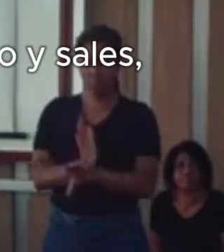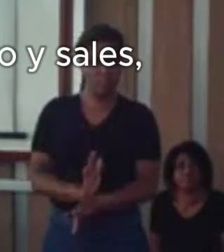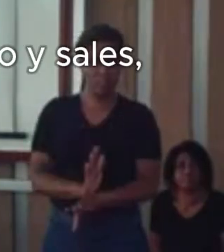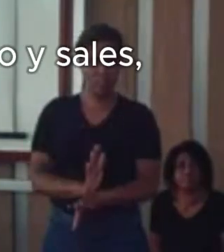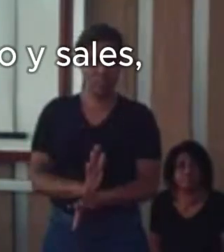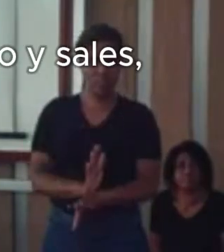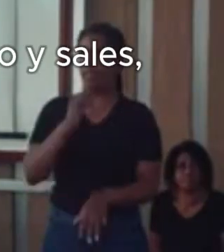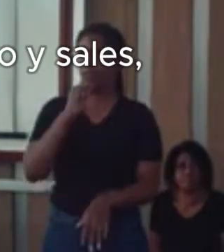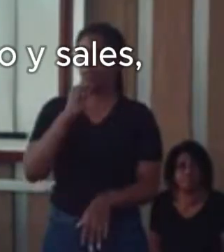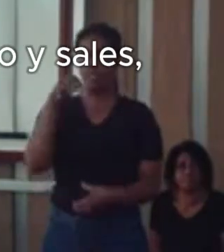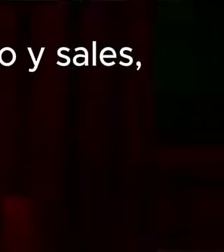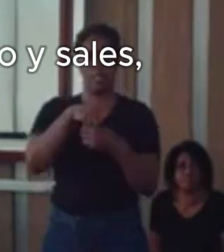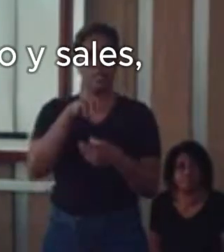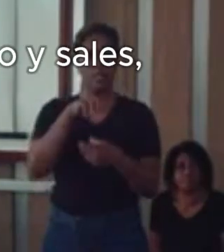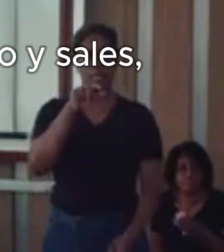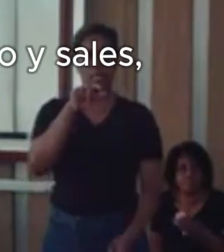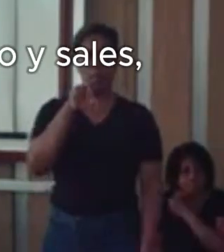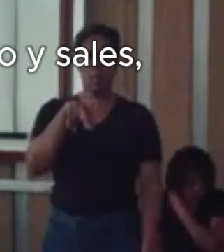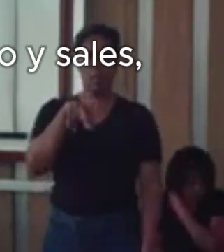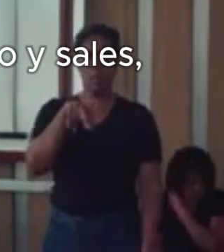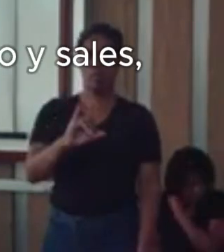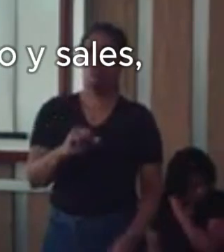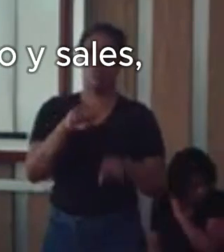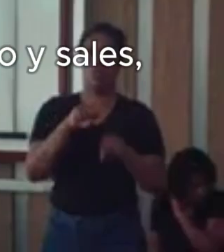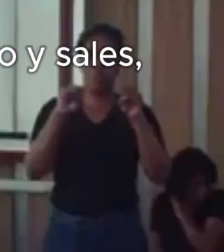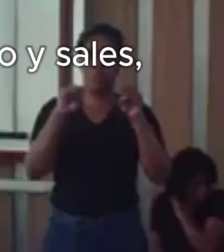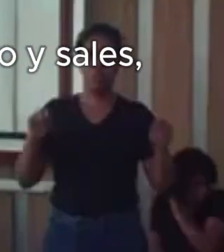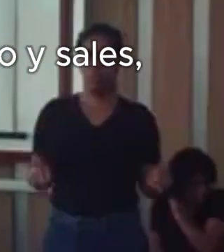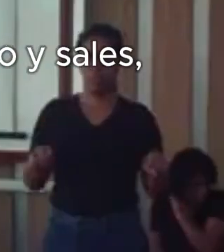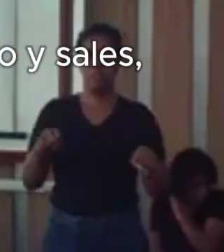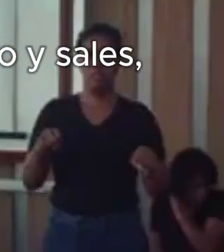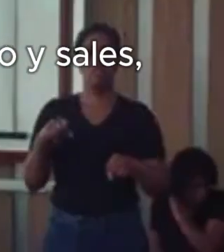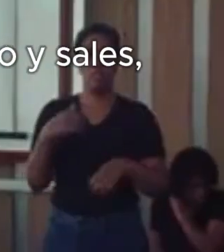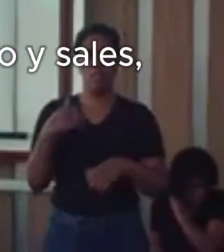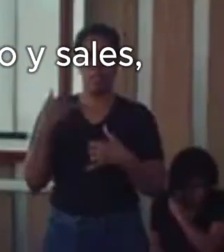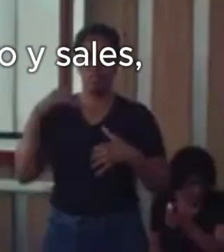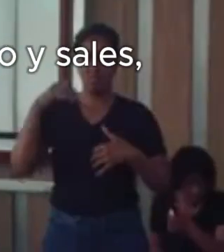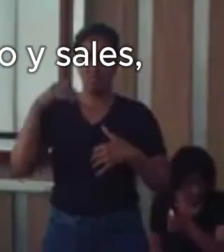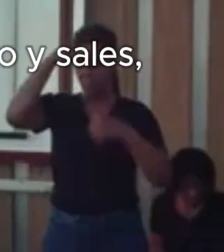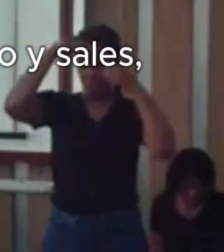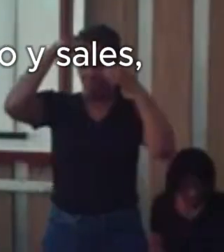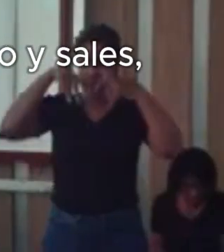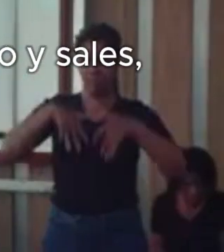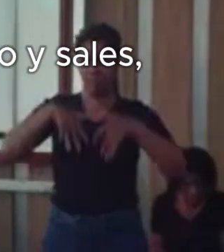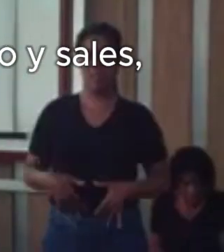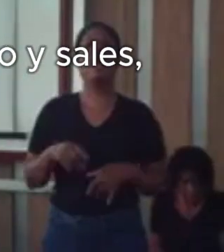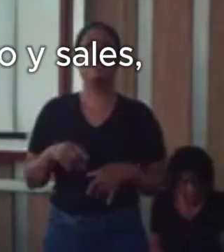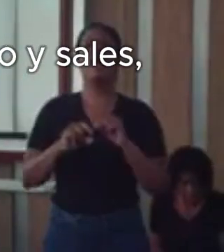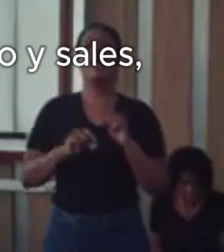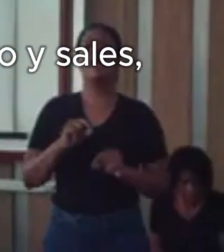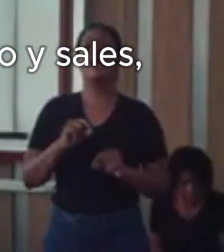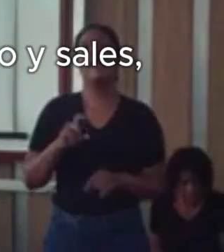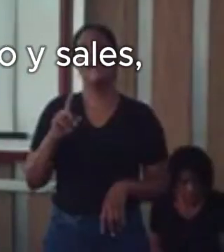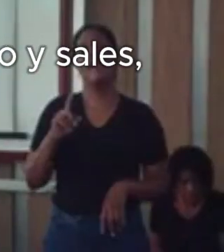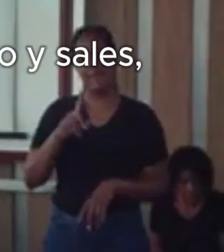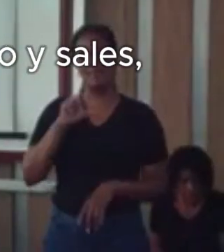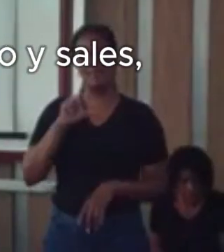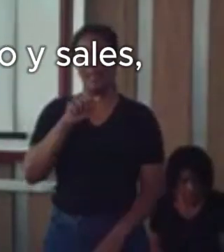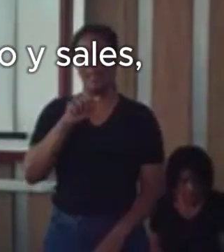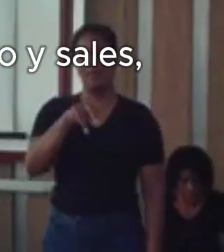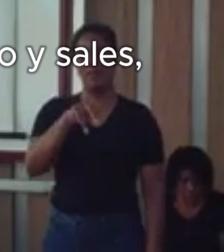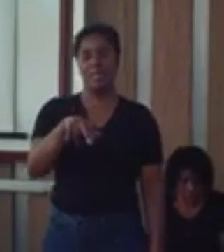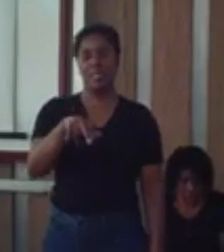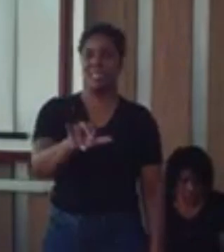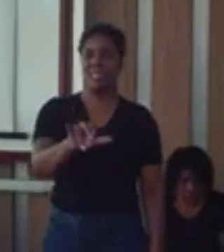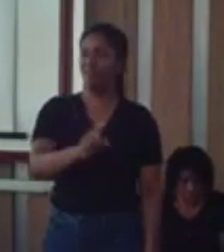um axônio no sistema nervoso periférico. Saiu, quem que você vai ver? Uma menina. Ai, que saco, de novo. É ela mesma, está lá esperando por